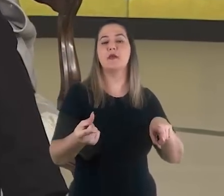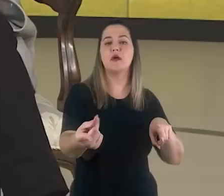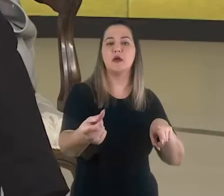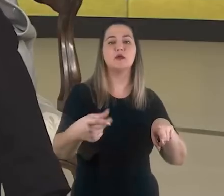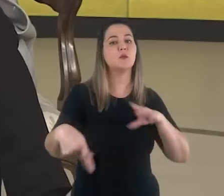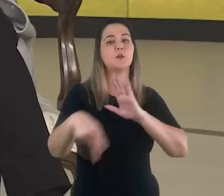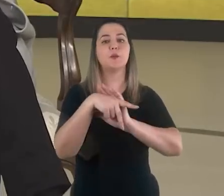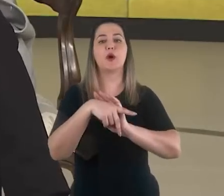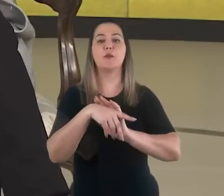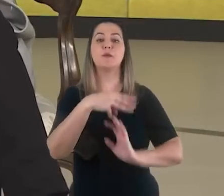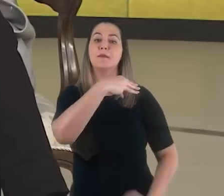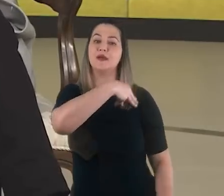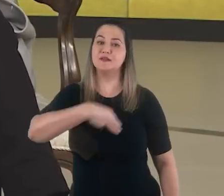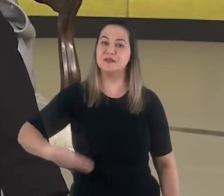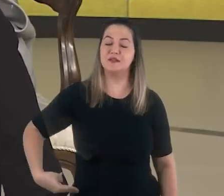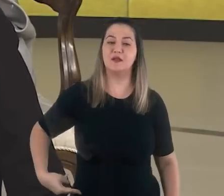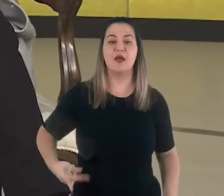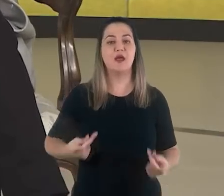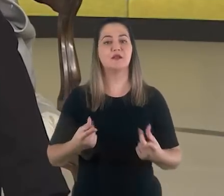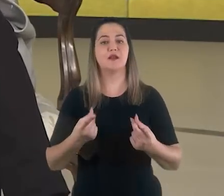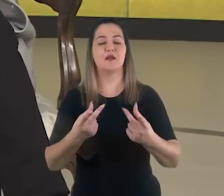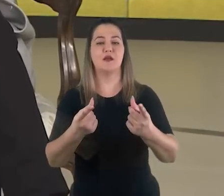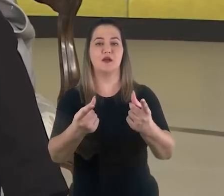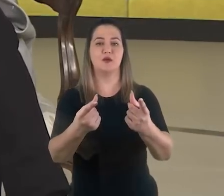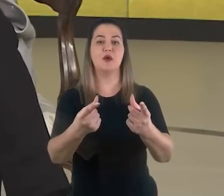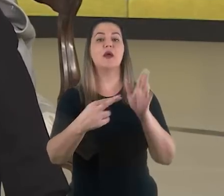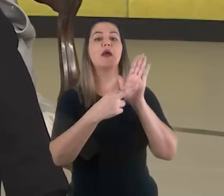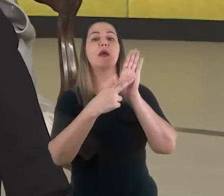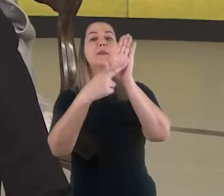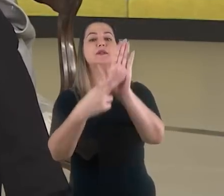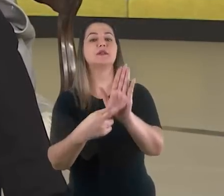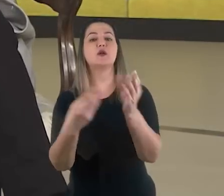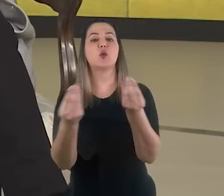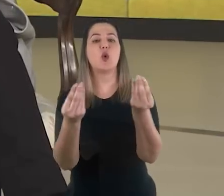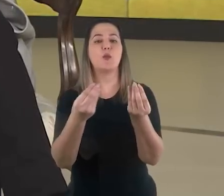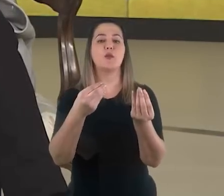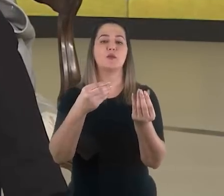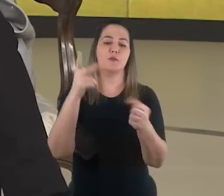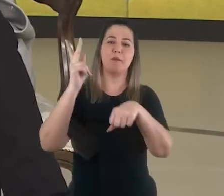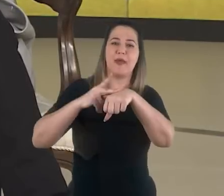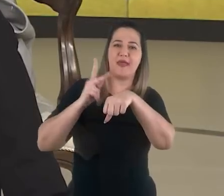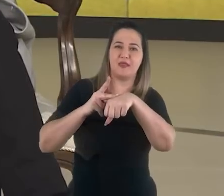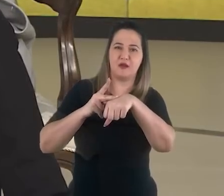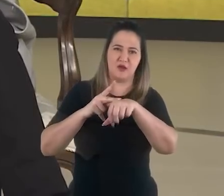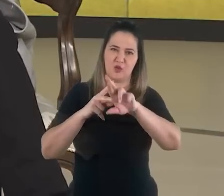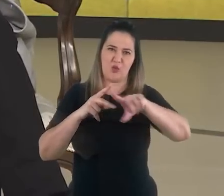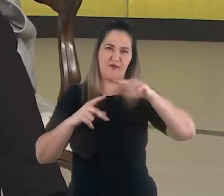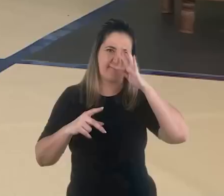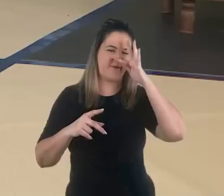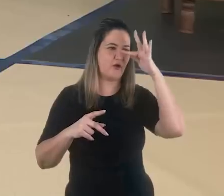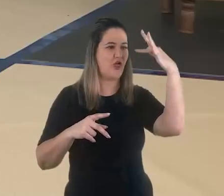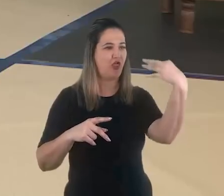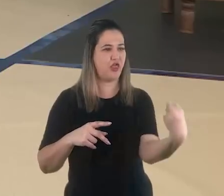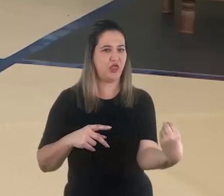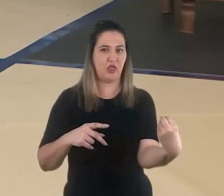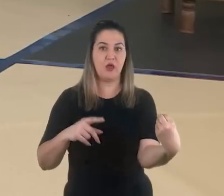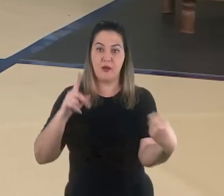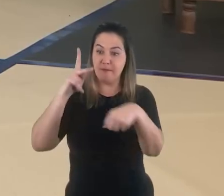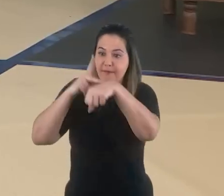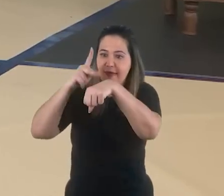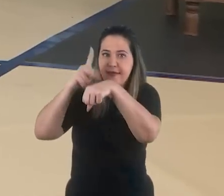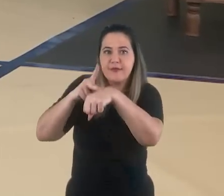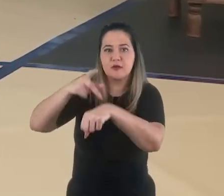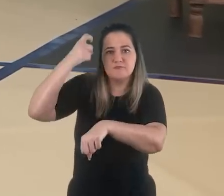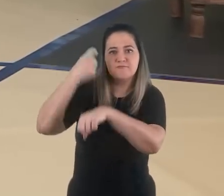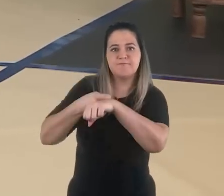todos sempre, representado, como eu falei, por uma pedra e não por um ramalhete de flores que logo murcha. O próprio Cristo